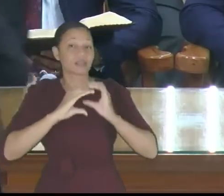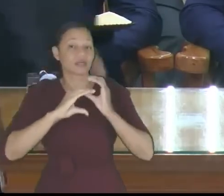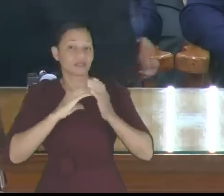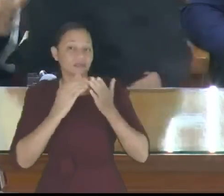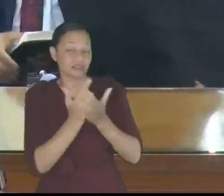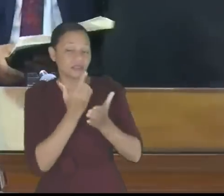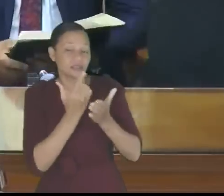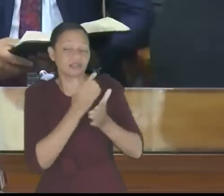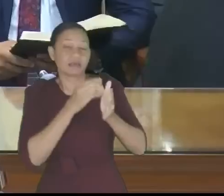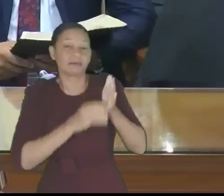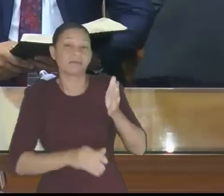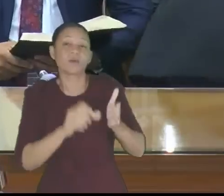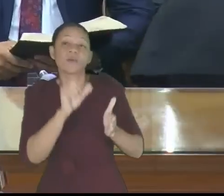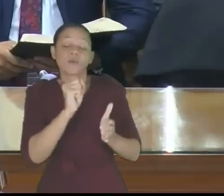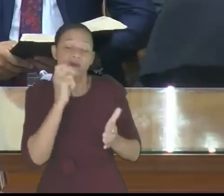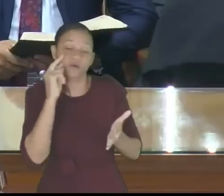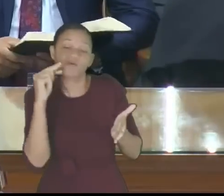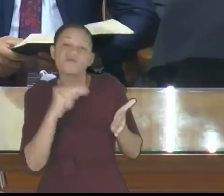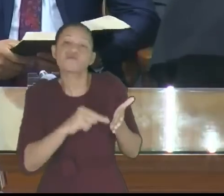nós vemos